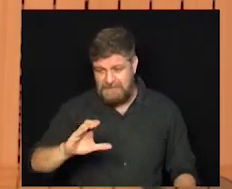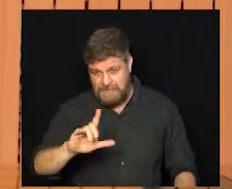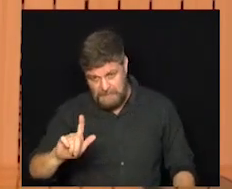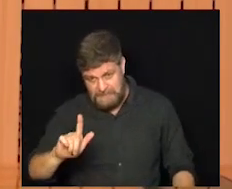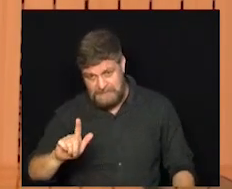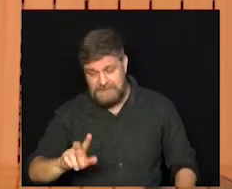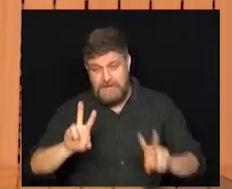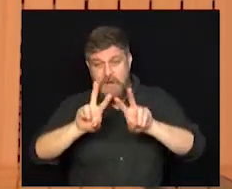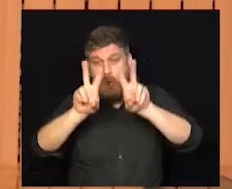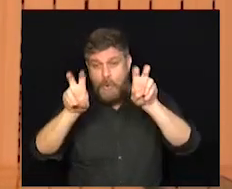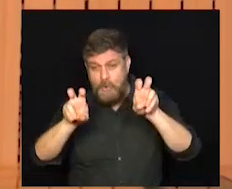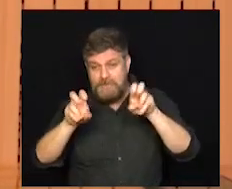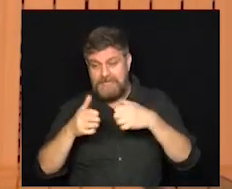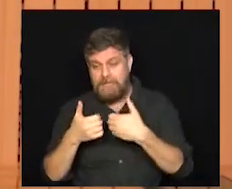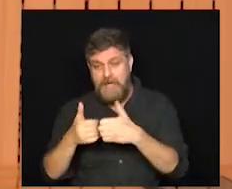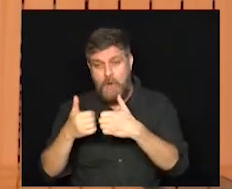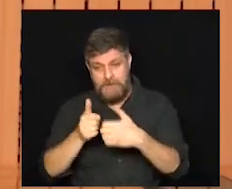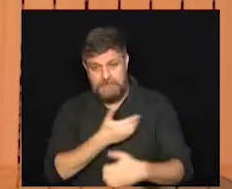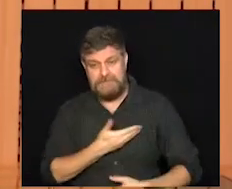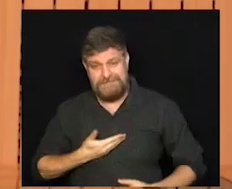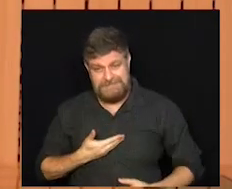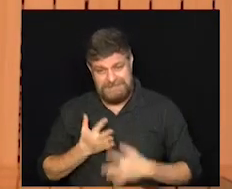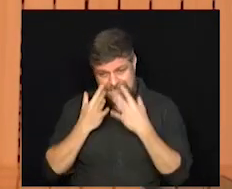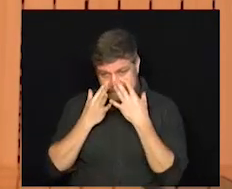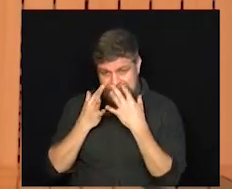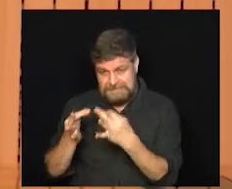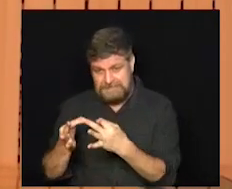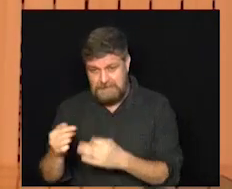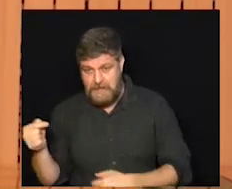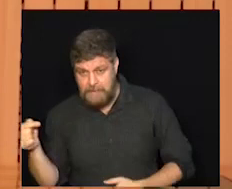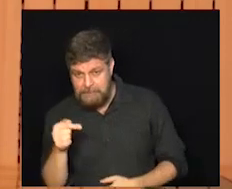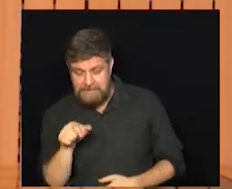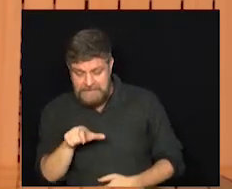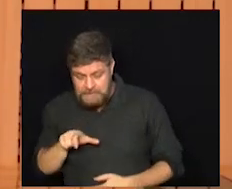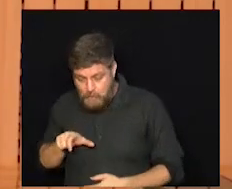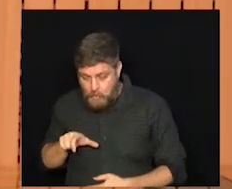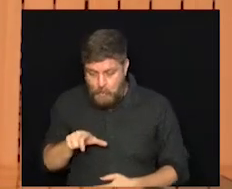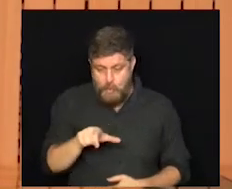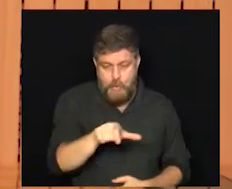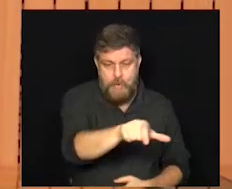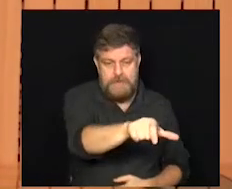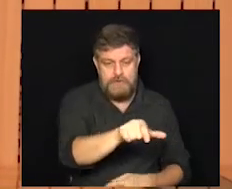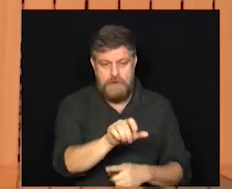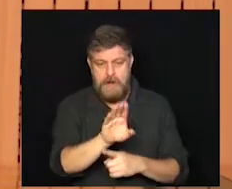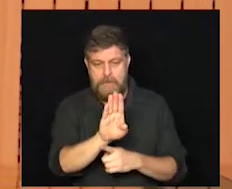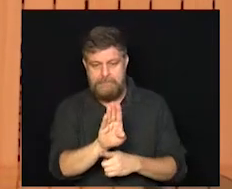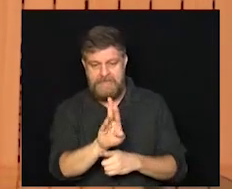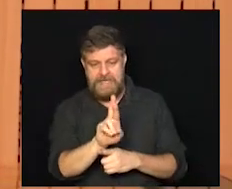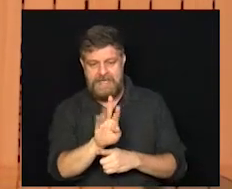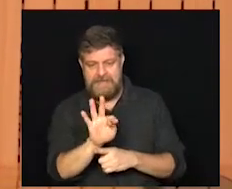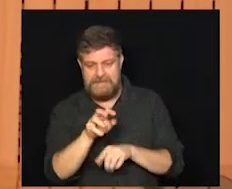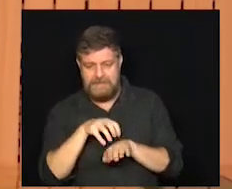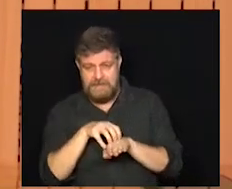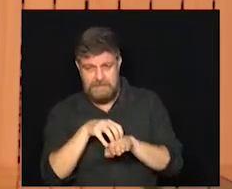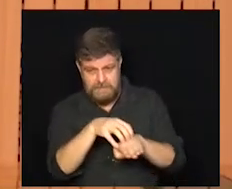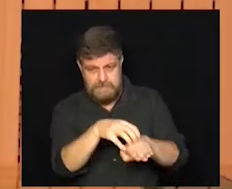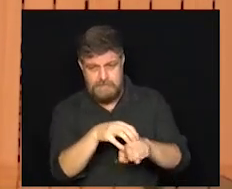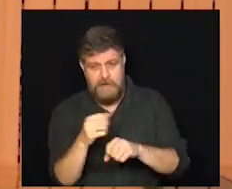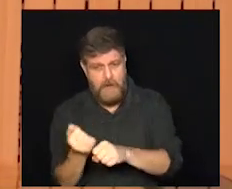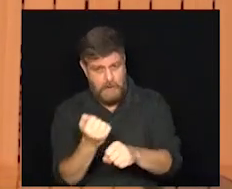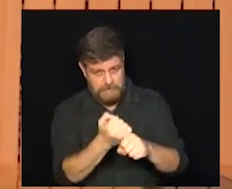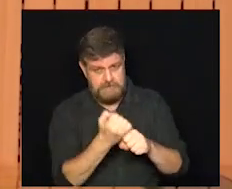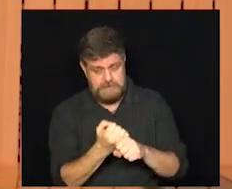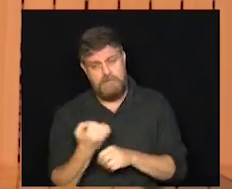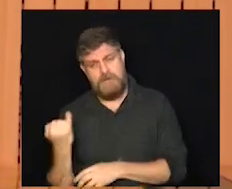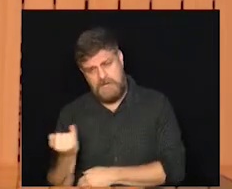não só pela obra física de construção do corredor BRT, e embora seja uma obra importante,